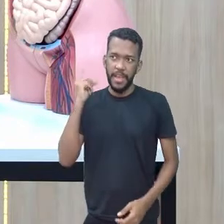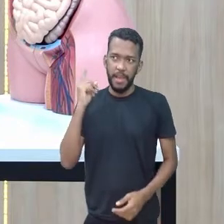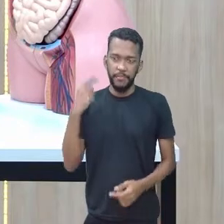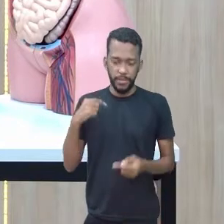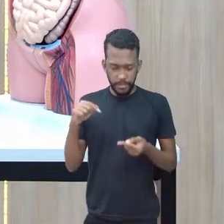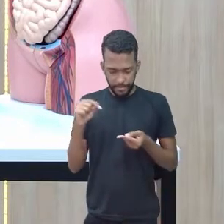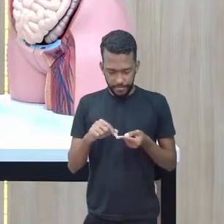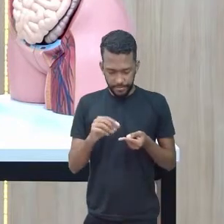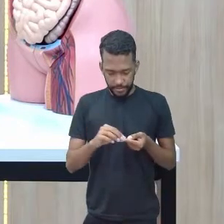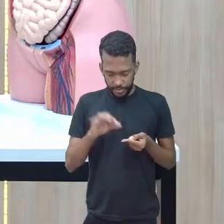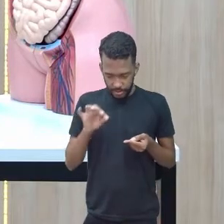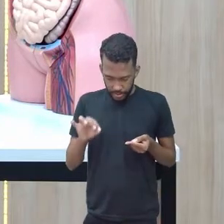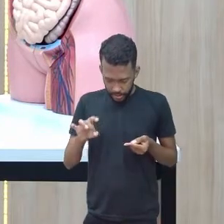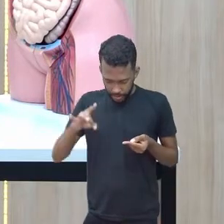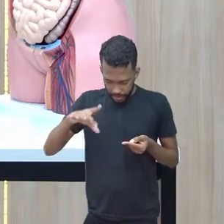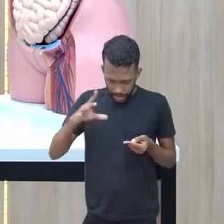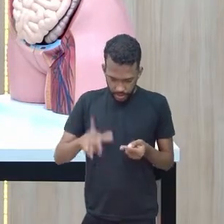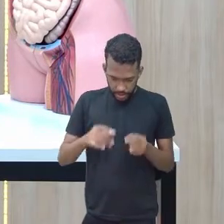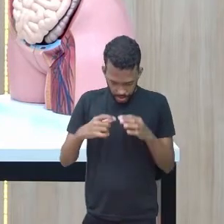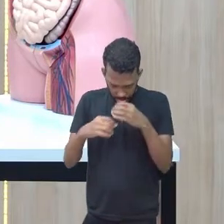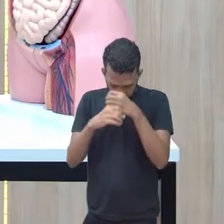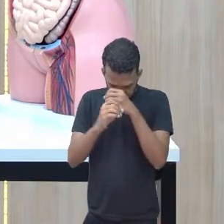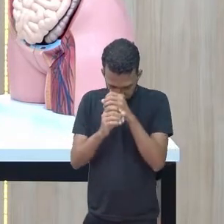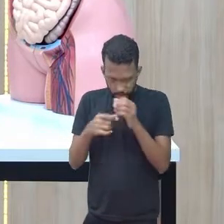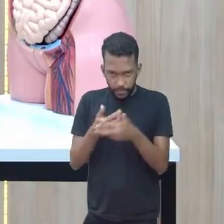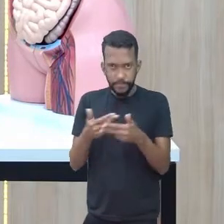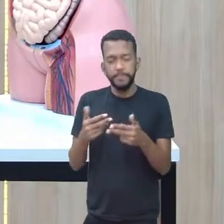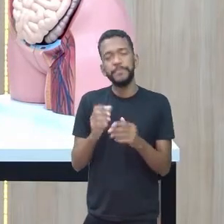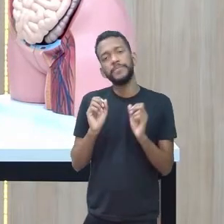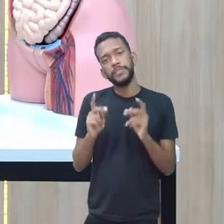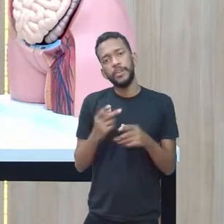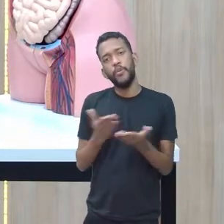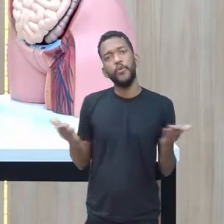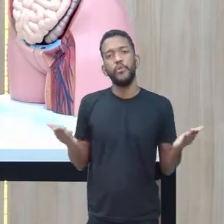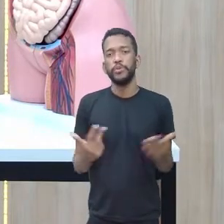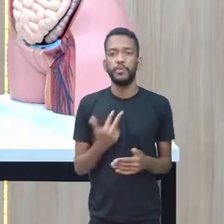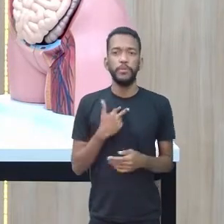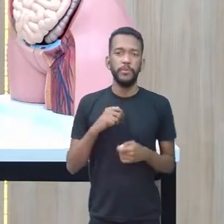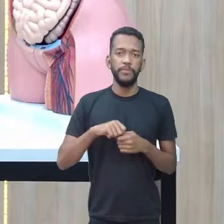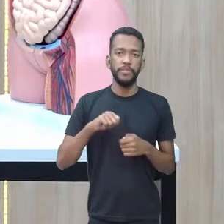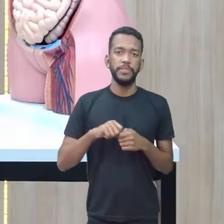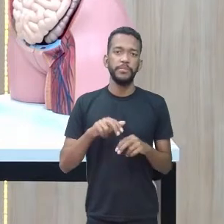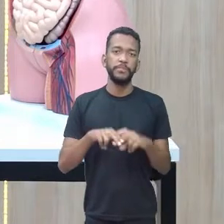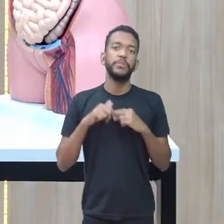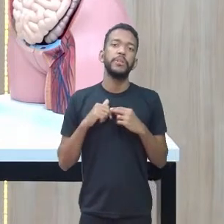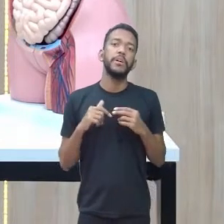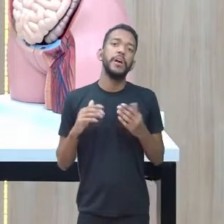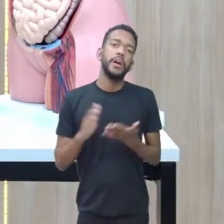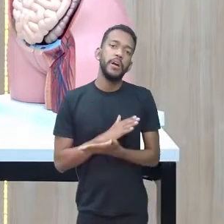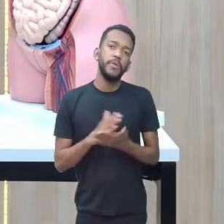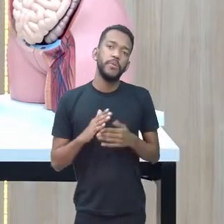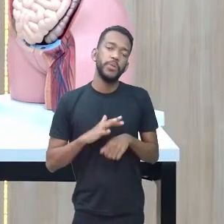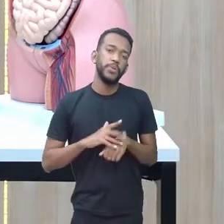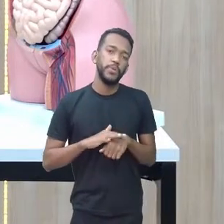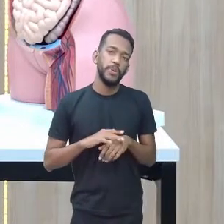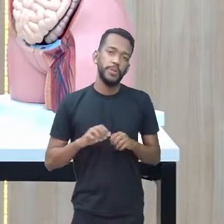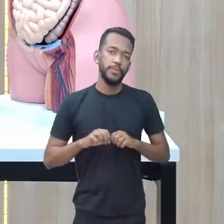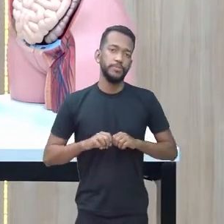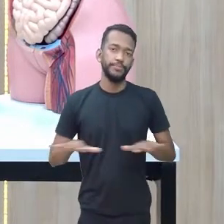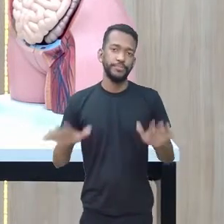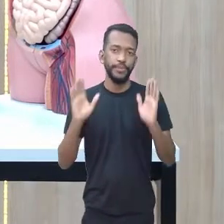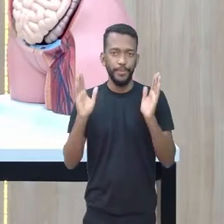dedo, colocou uma gotinha. Pois é, hoje a gente já não pode fazer, devido a algumas doenças, né, que